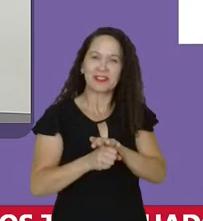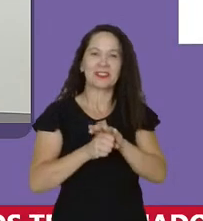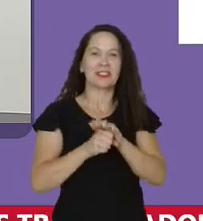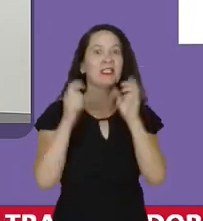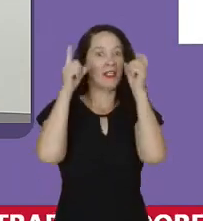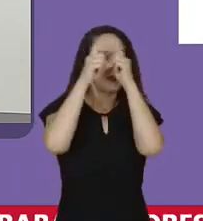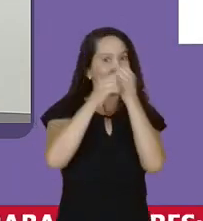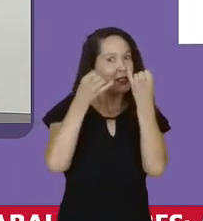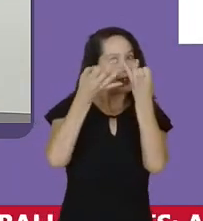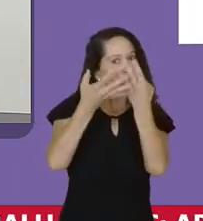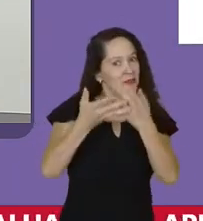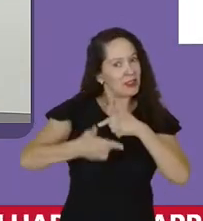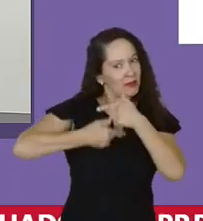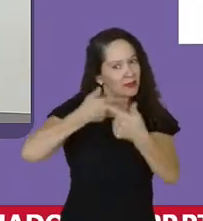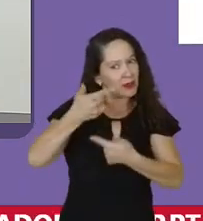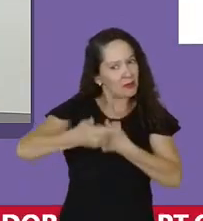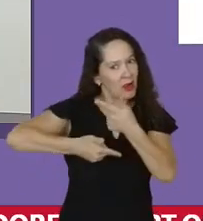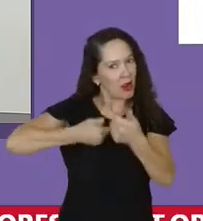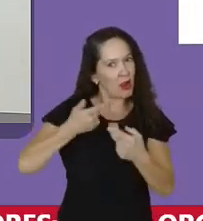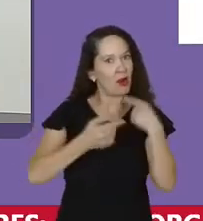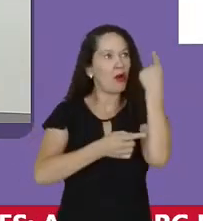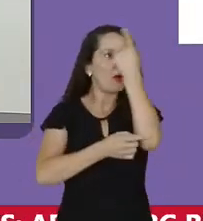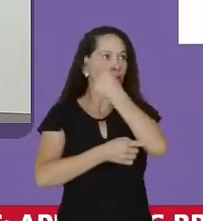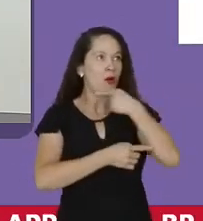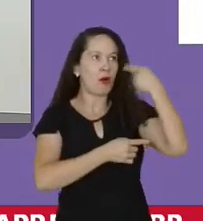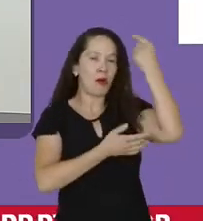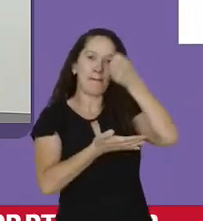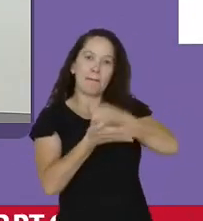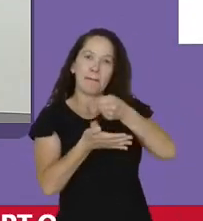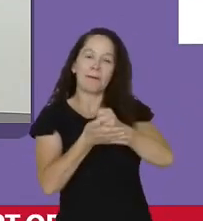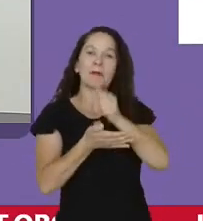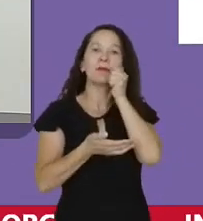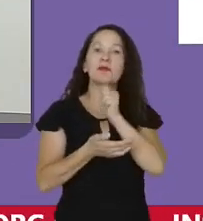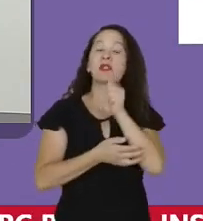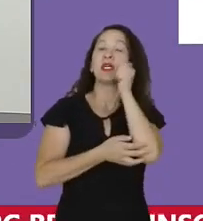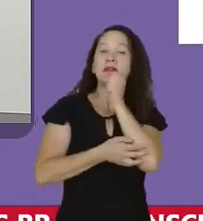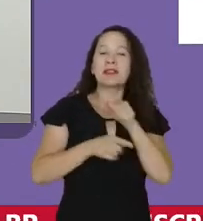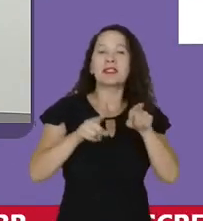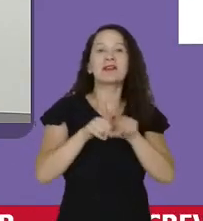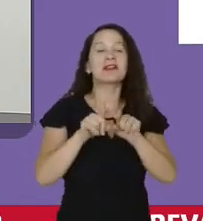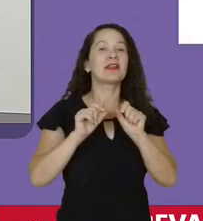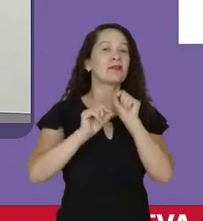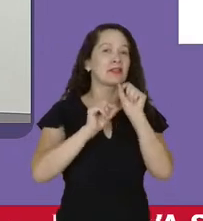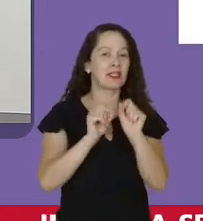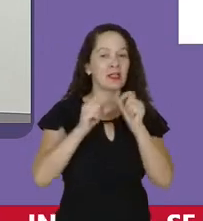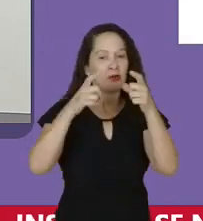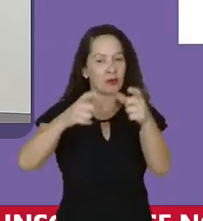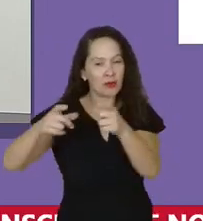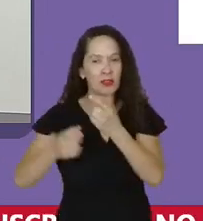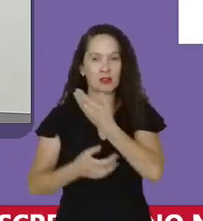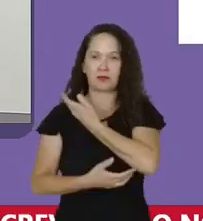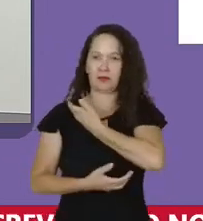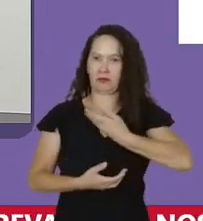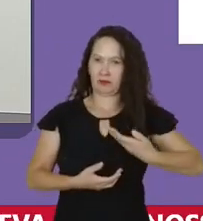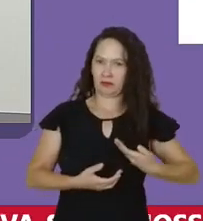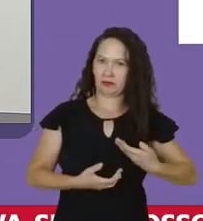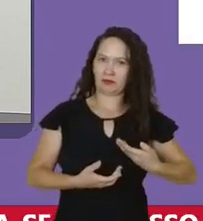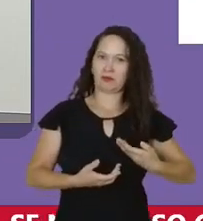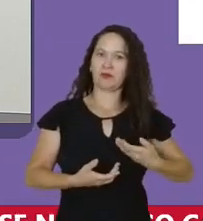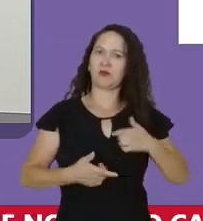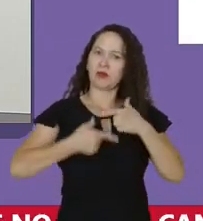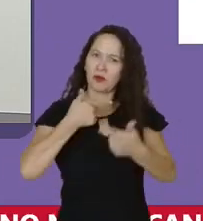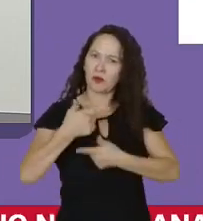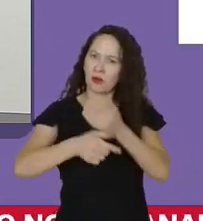que explica as várias jornadas de trabalho impostas às mulheres. As mulheres, além de estarem no espaço público, exercendo